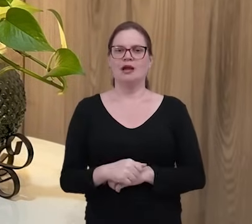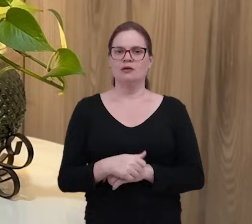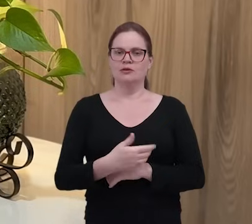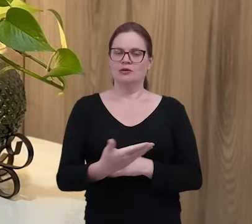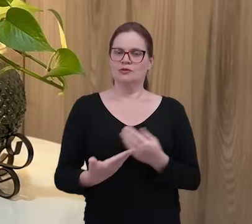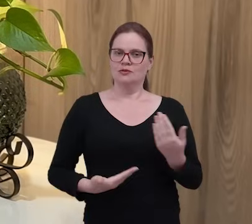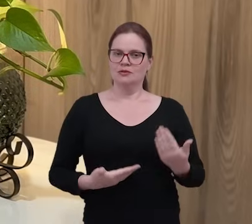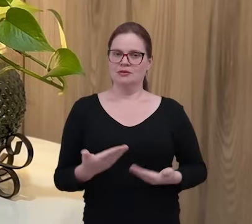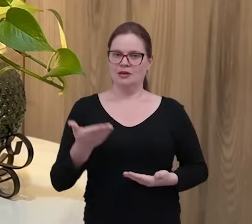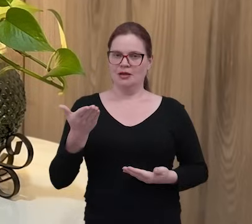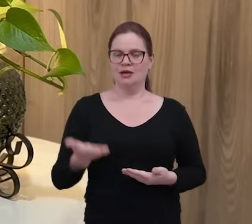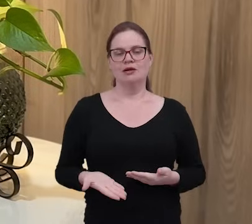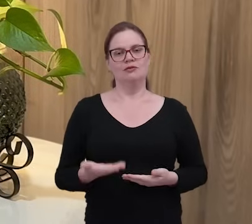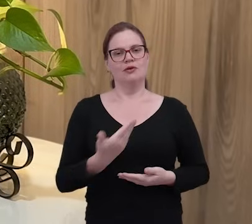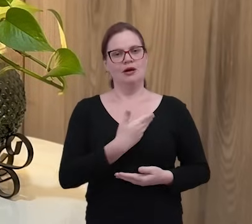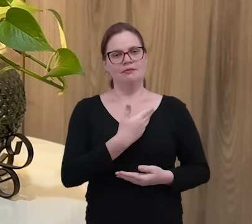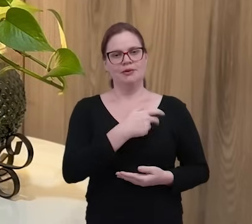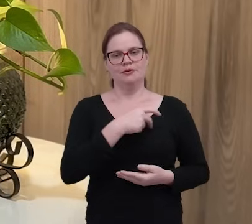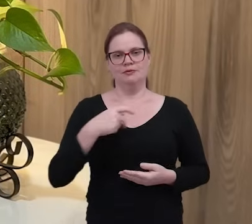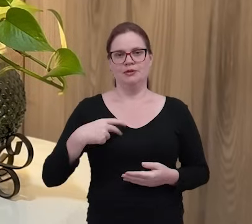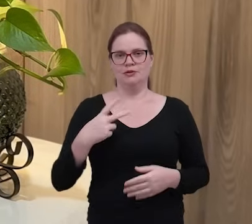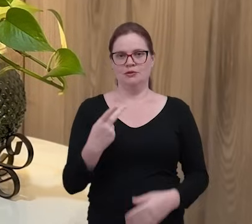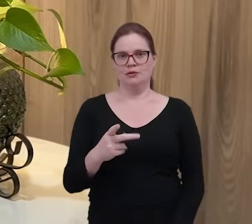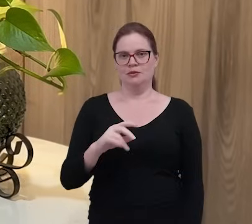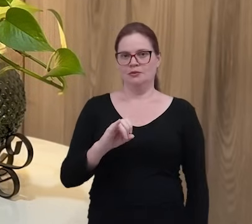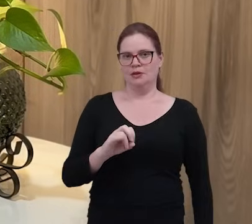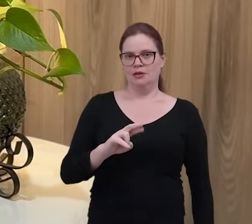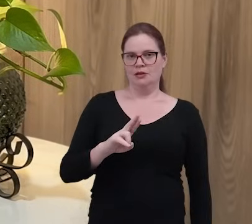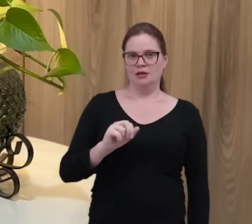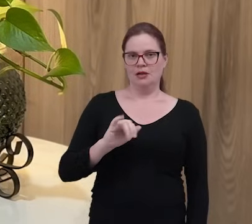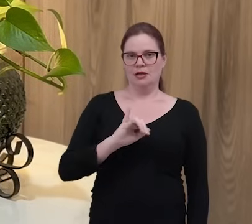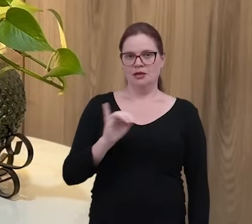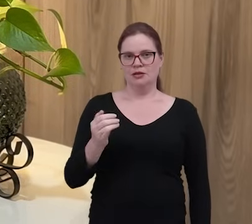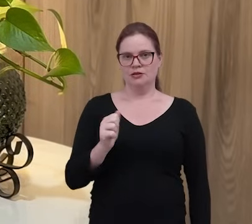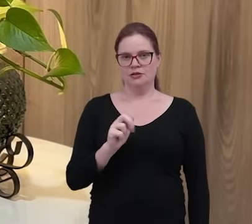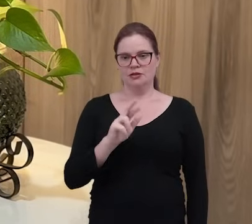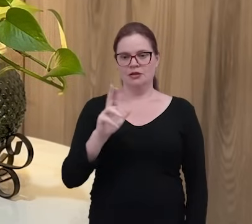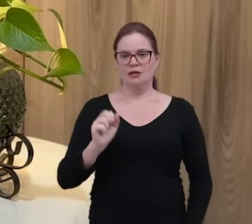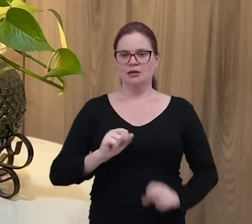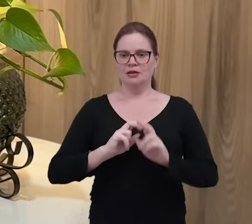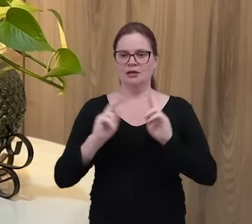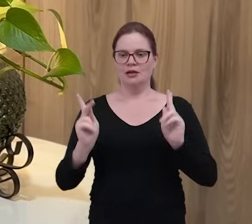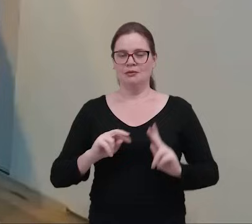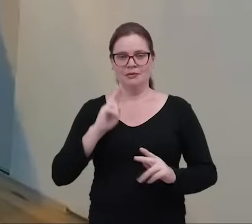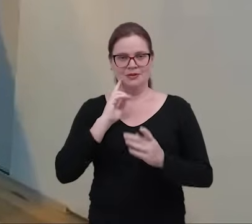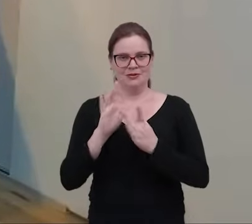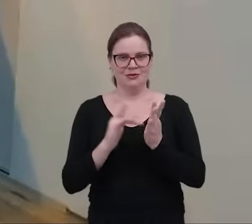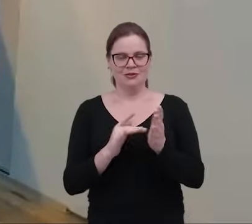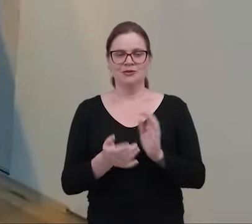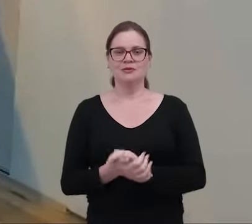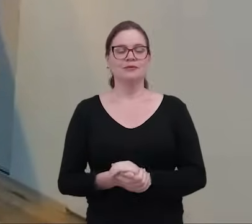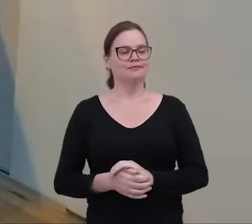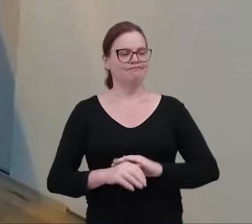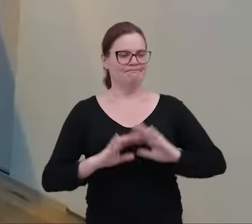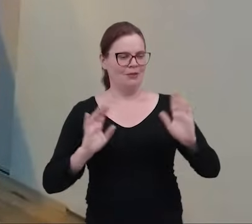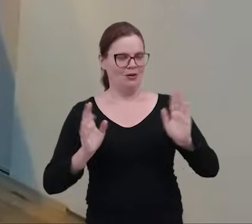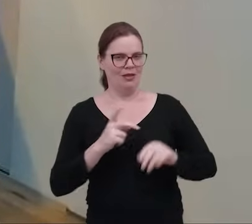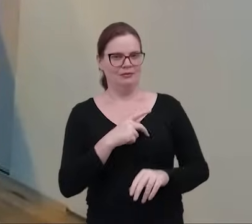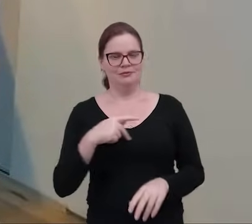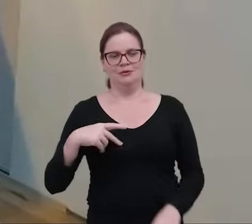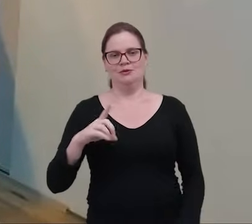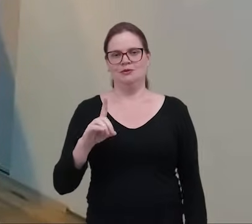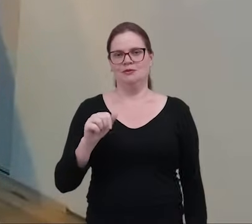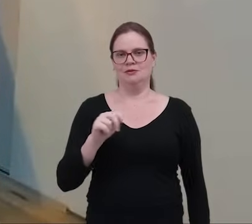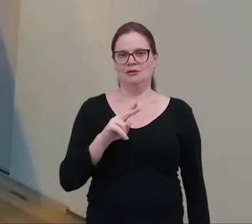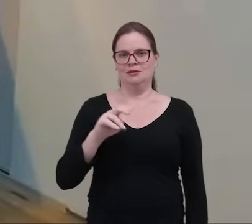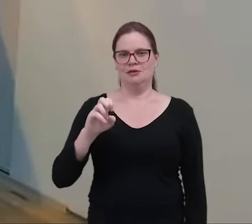ao nosso companheiro, pastor Pirajara. Pastor Pirajara, paz do Senhor Jesus. Olá, pastor Daniel, paz do